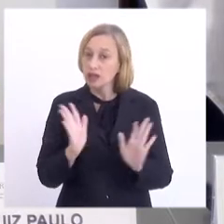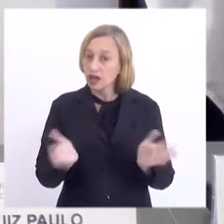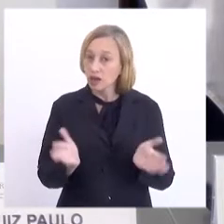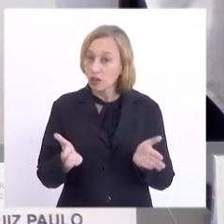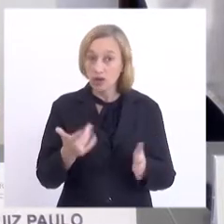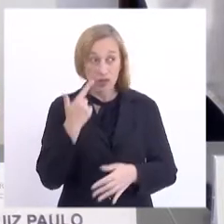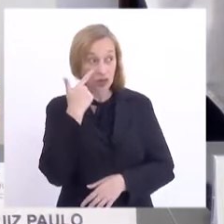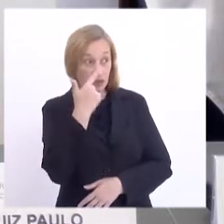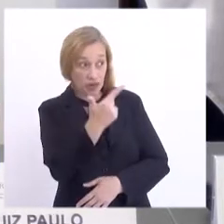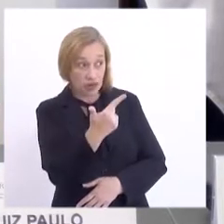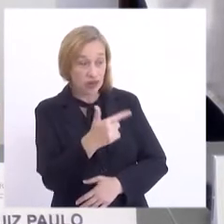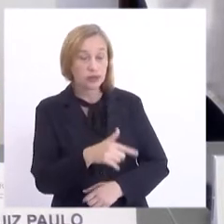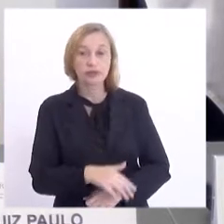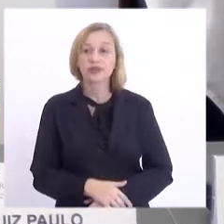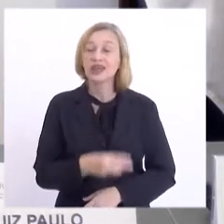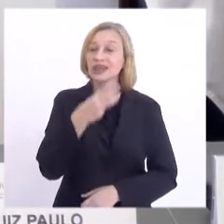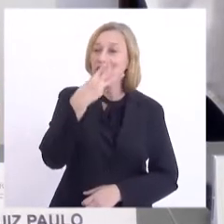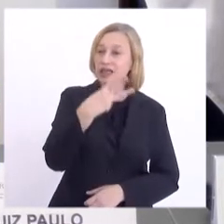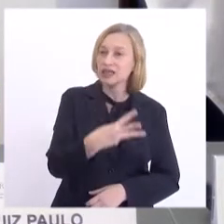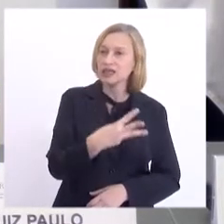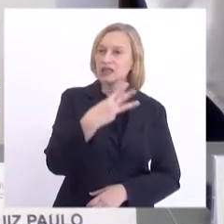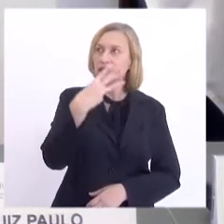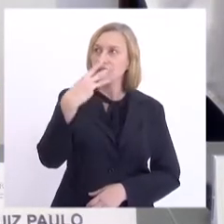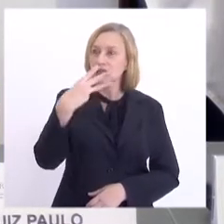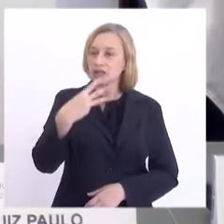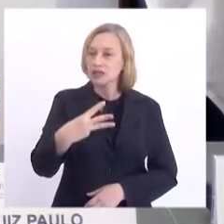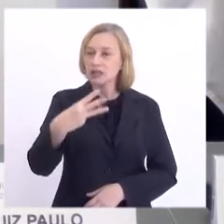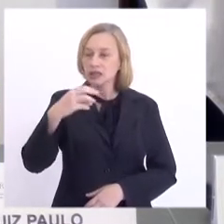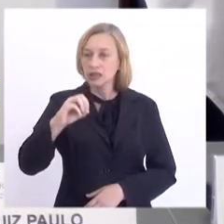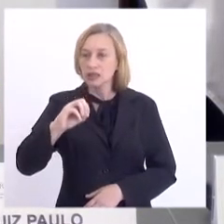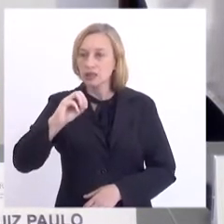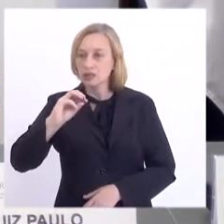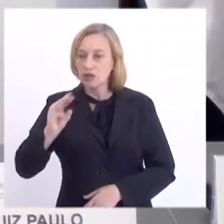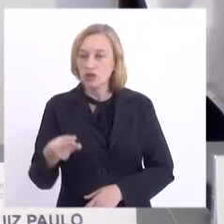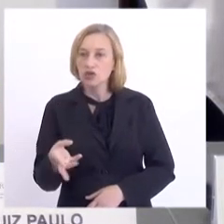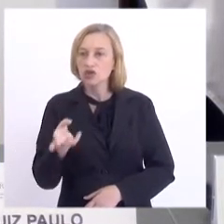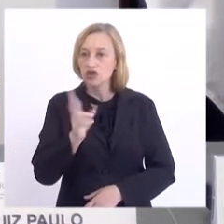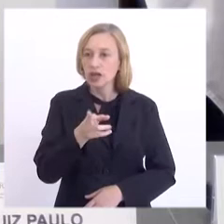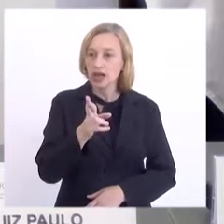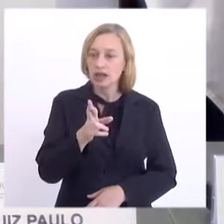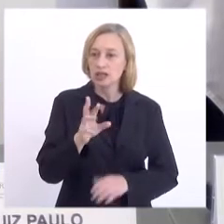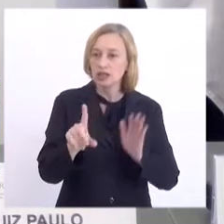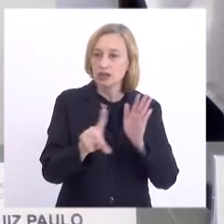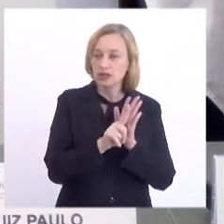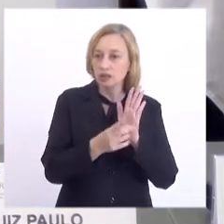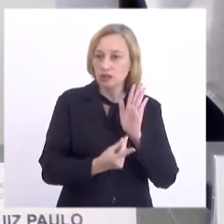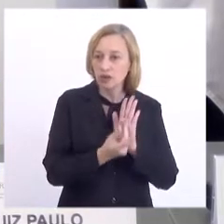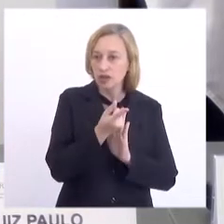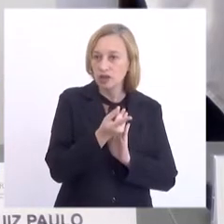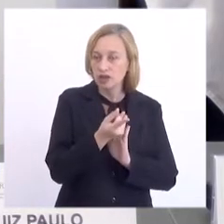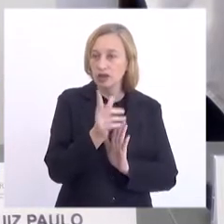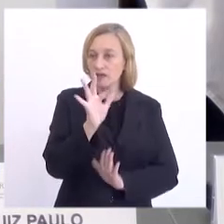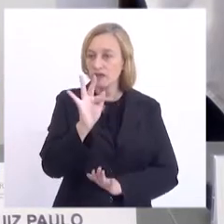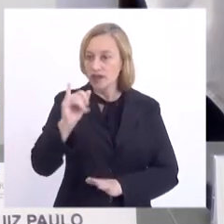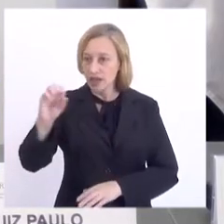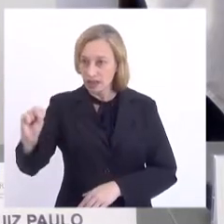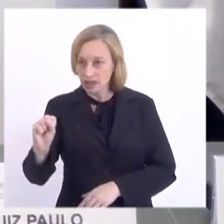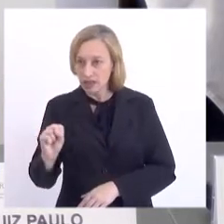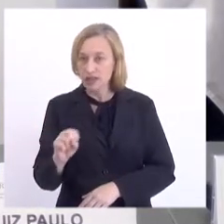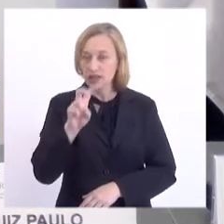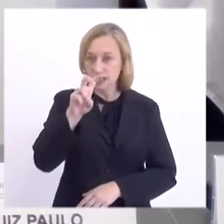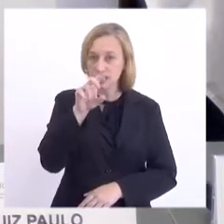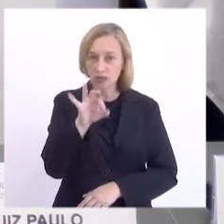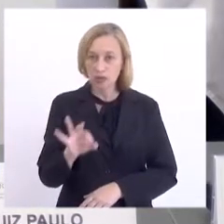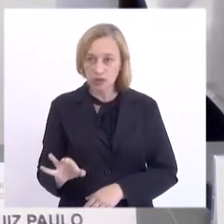cadastra tem 303 milhões de reais na lua para o feixe que é